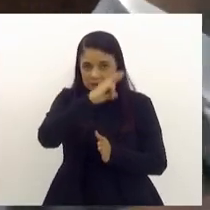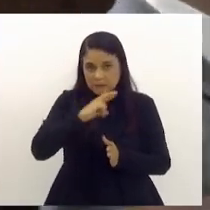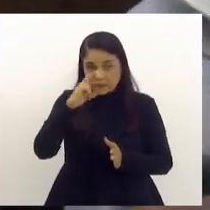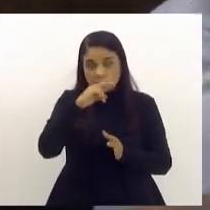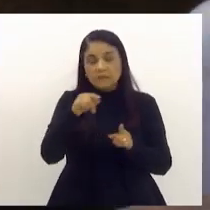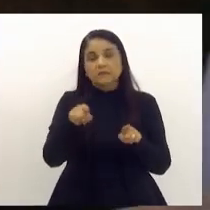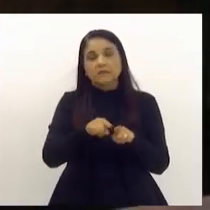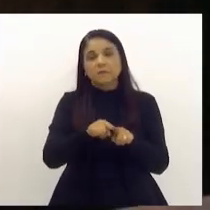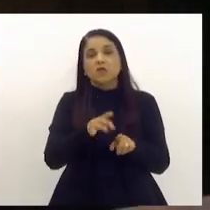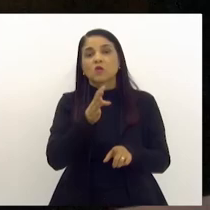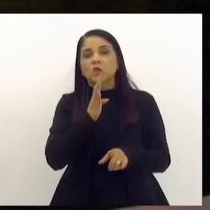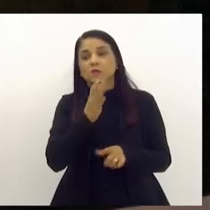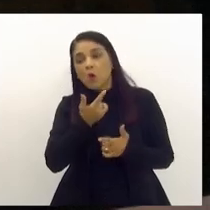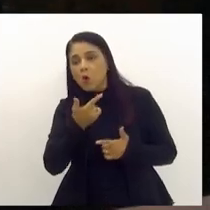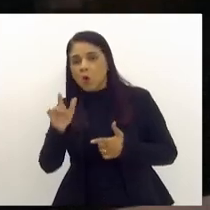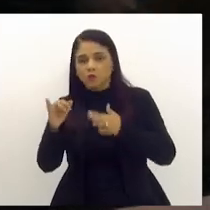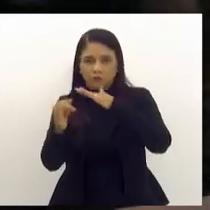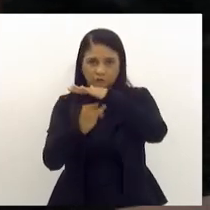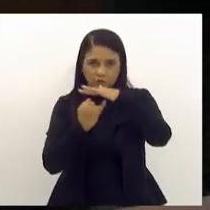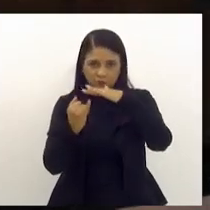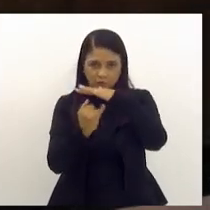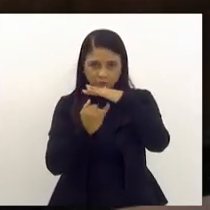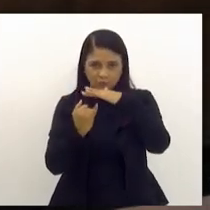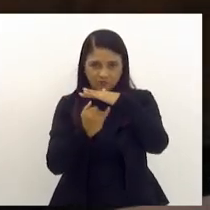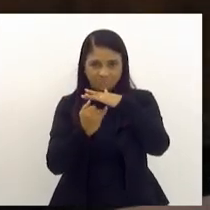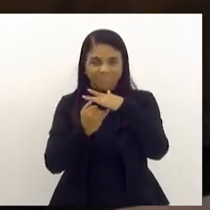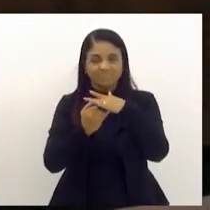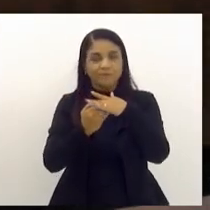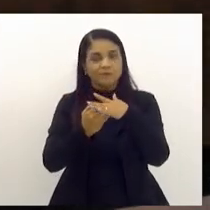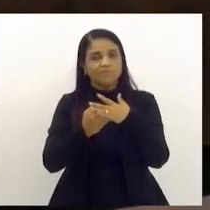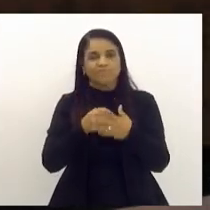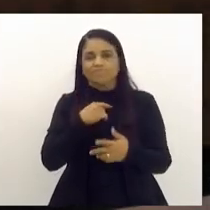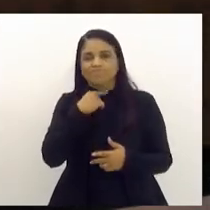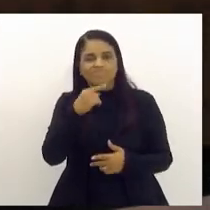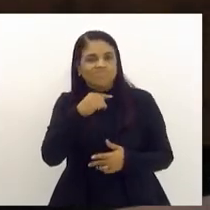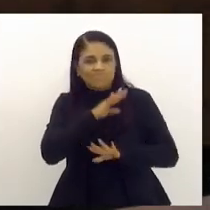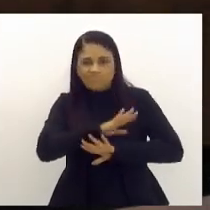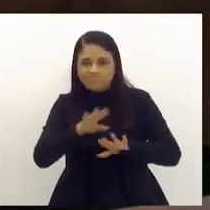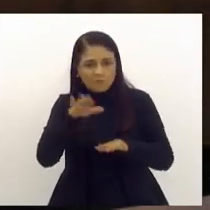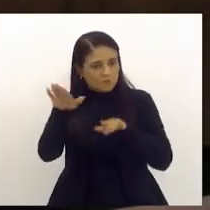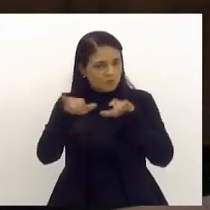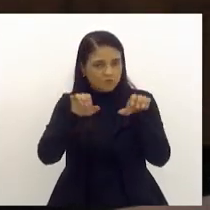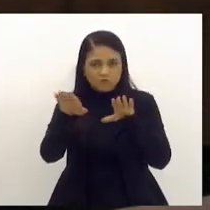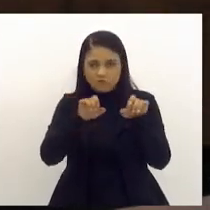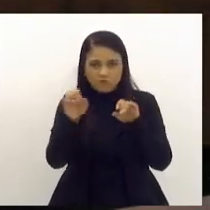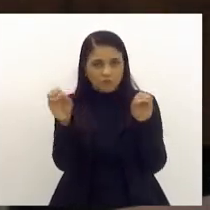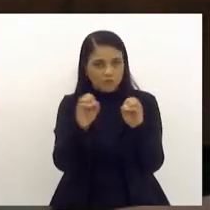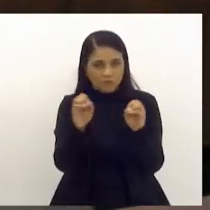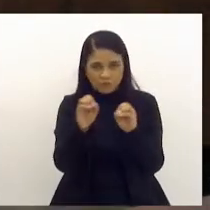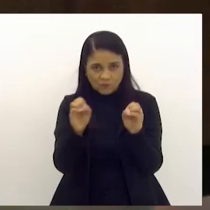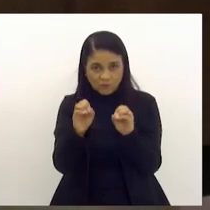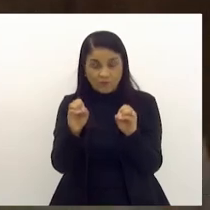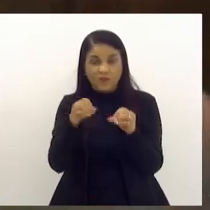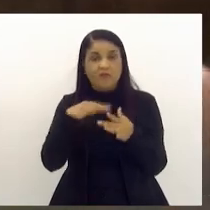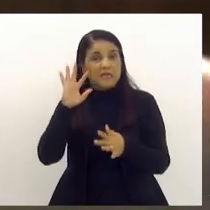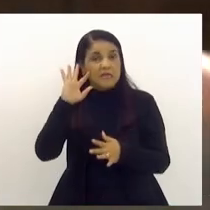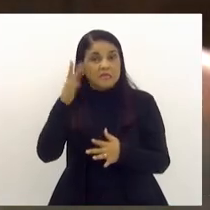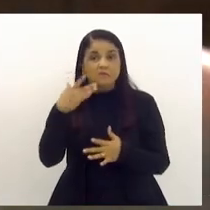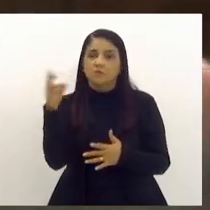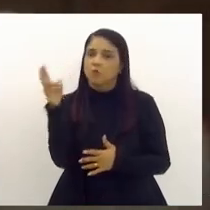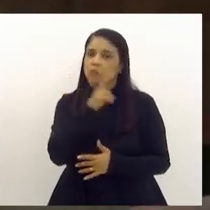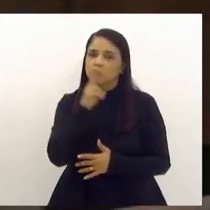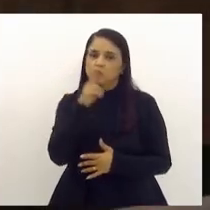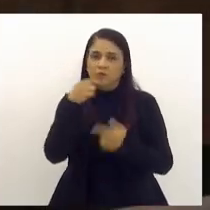reconhecimento de outros órgãos, eles ainda não foram chamados. Isso precisa ser resolvido